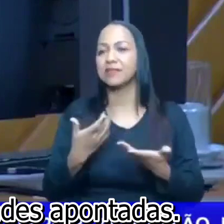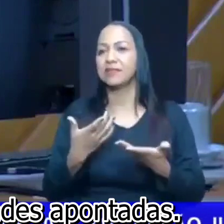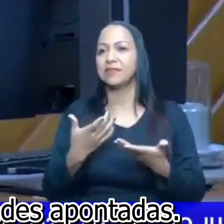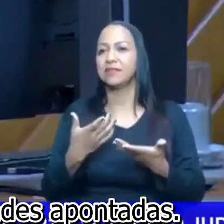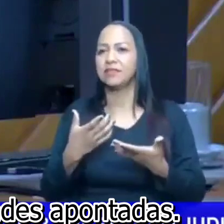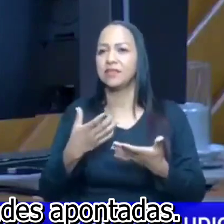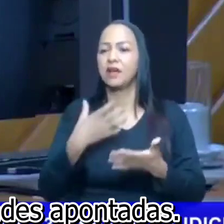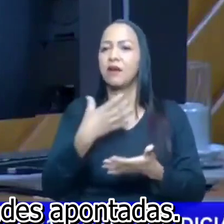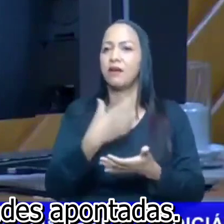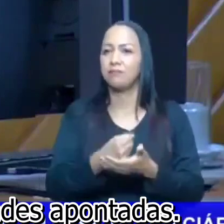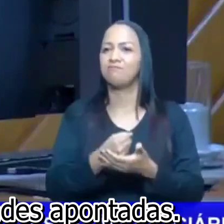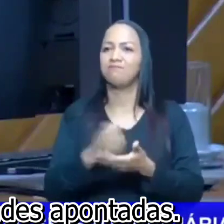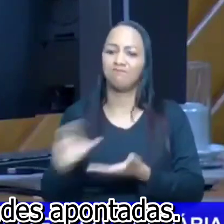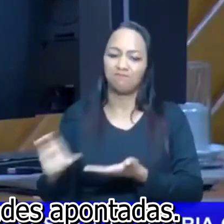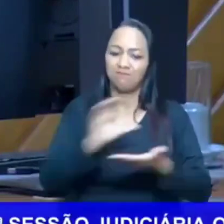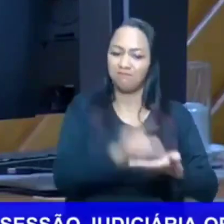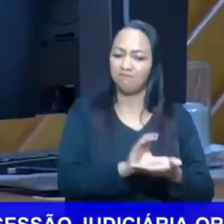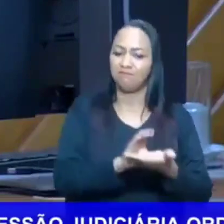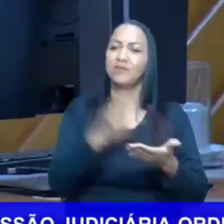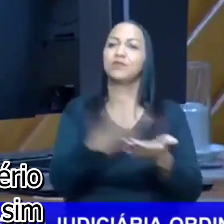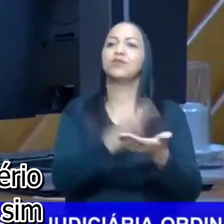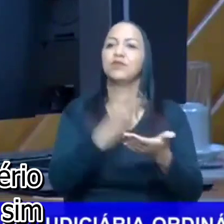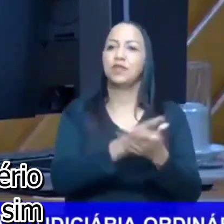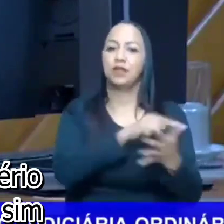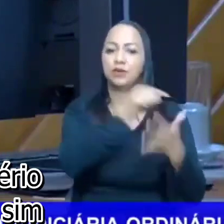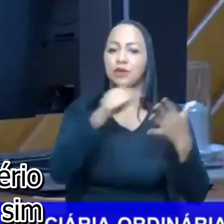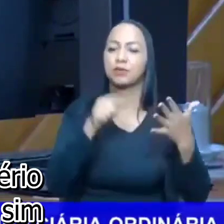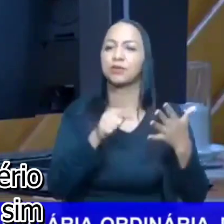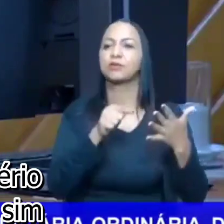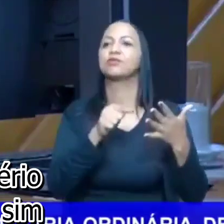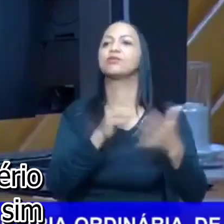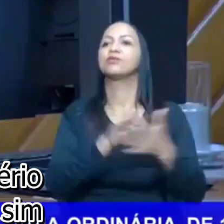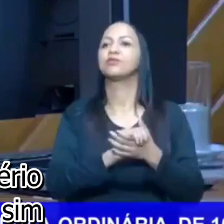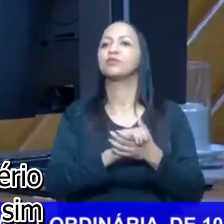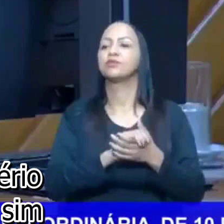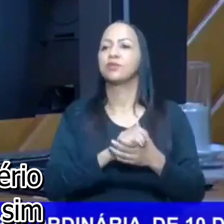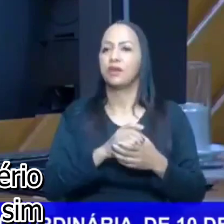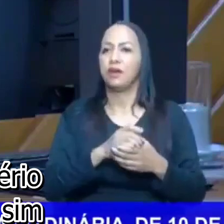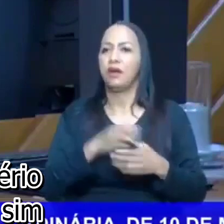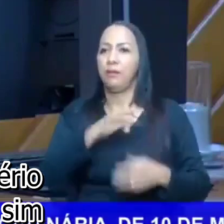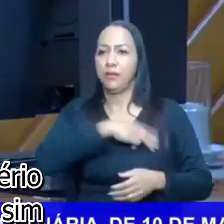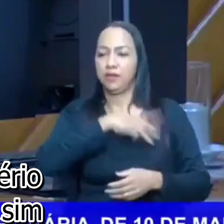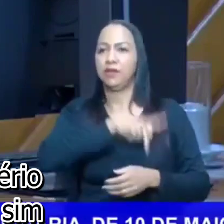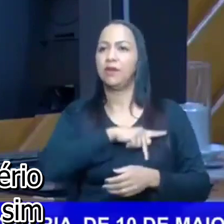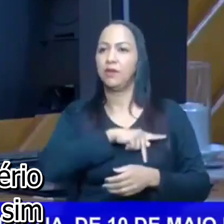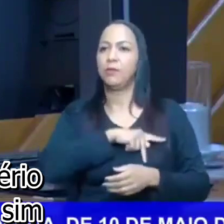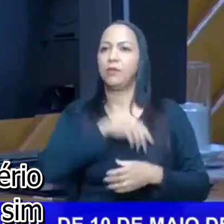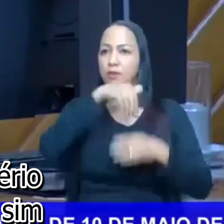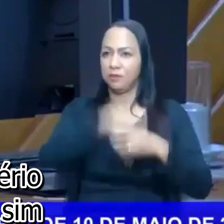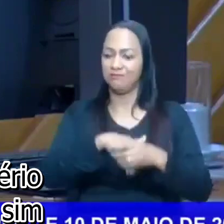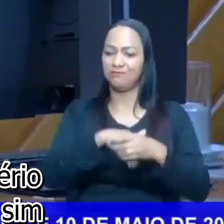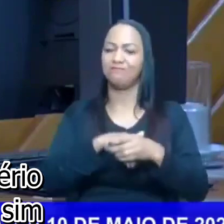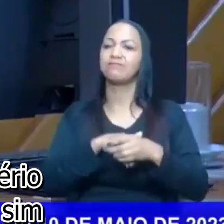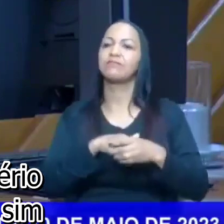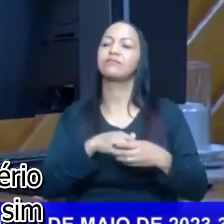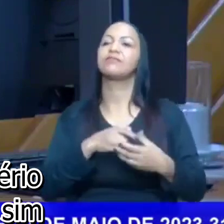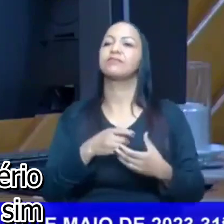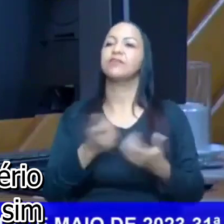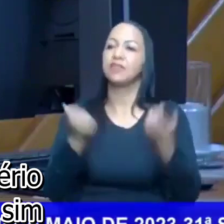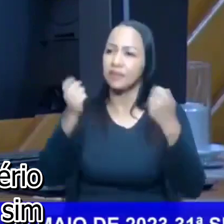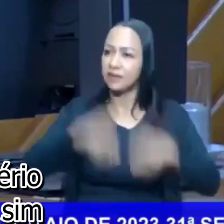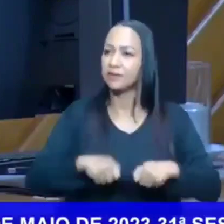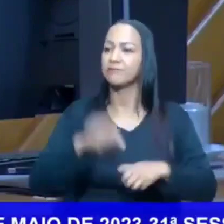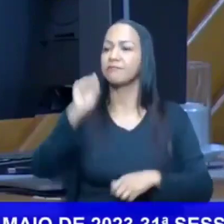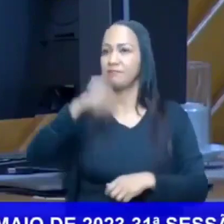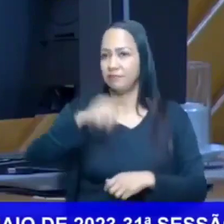sim olhar as irregularidades apontadas. Então, quanto ao tema de fundo, o Ministério Público Eleitoral reafirma a